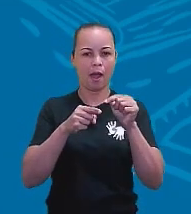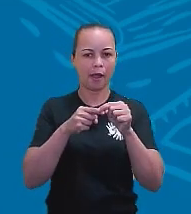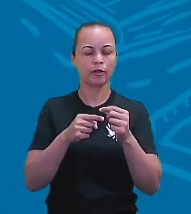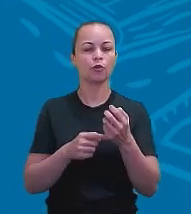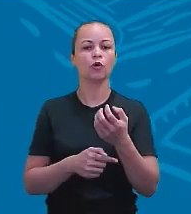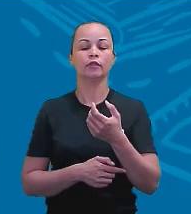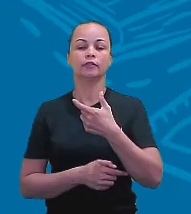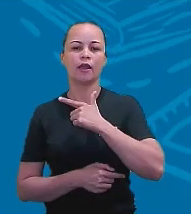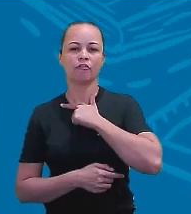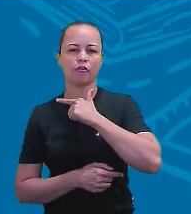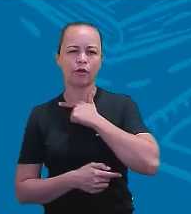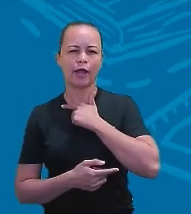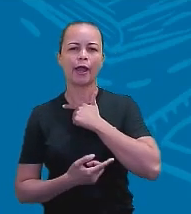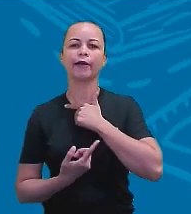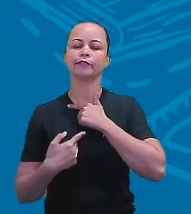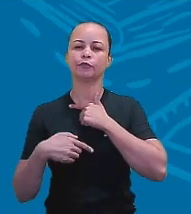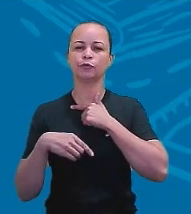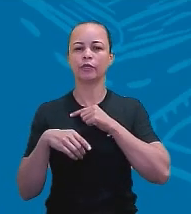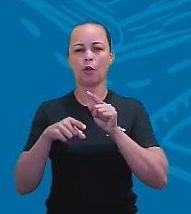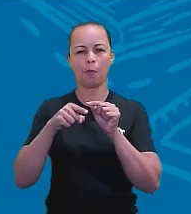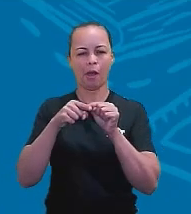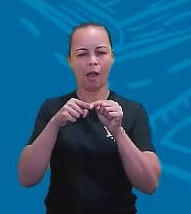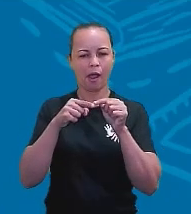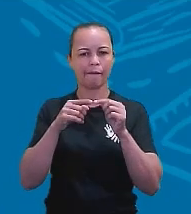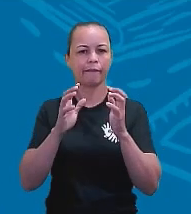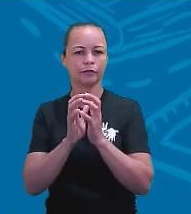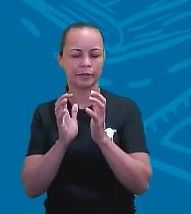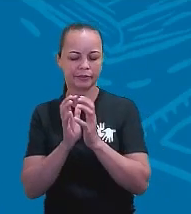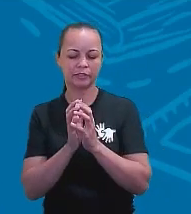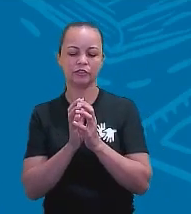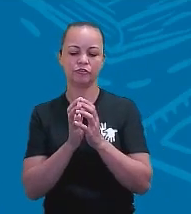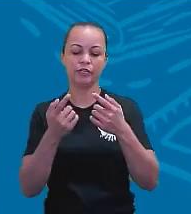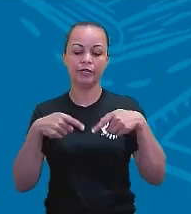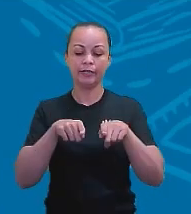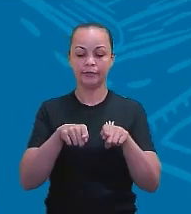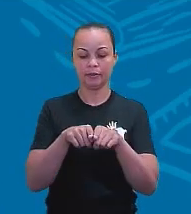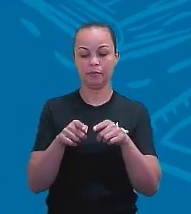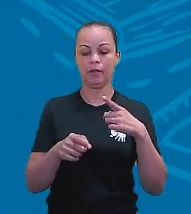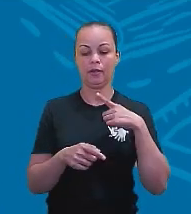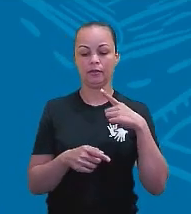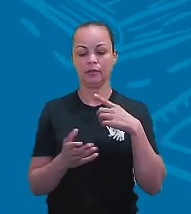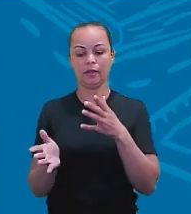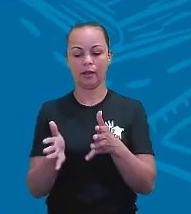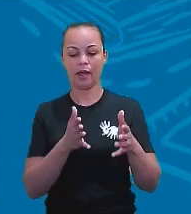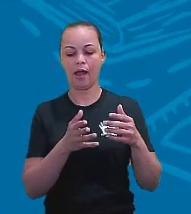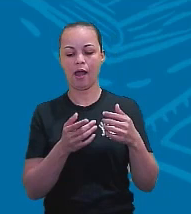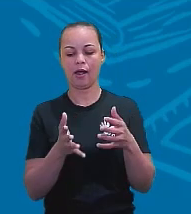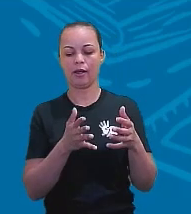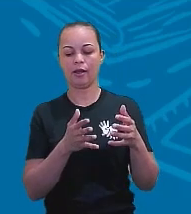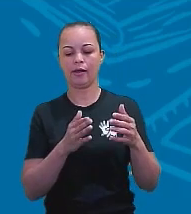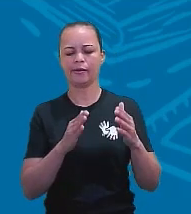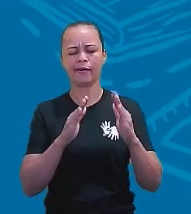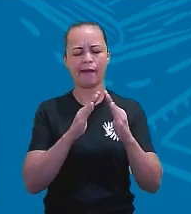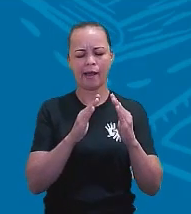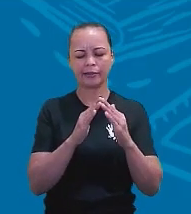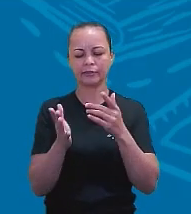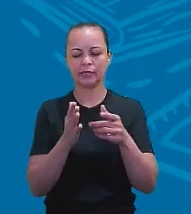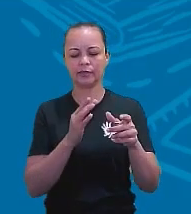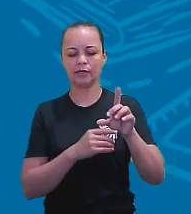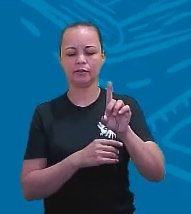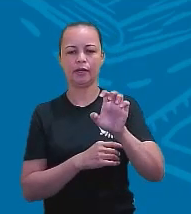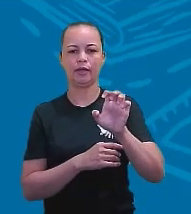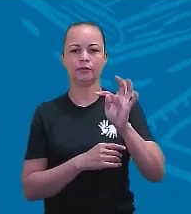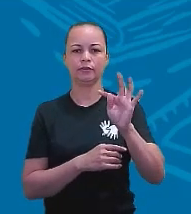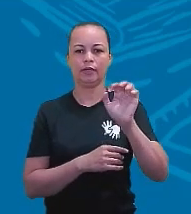Recife, e próximo à Casa de Detenção, que hoje a gente tem como Casa da Cultura. Então também passava por Vitória,